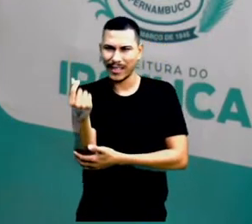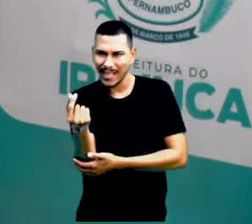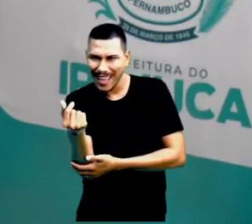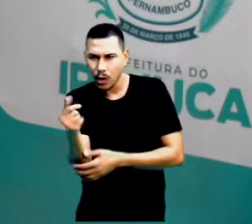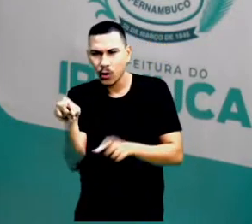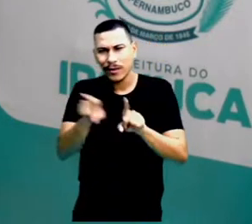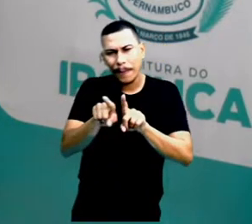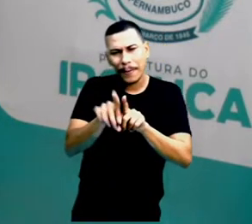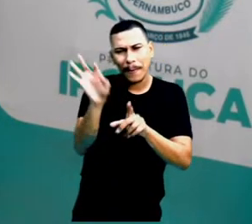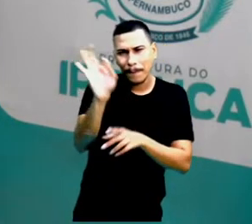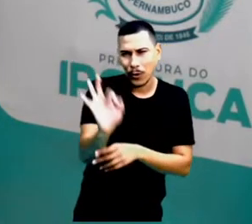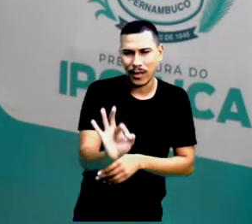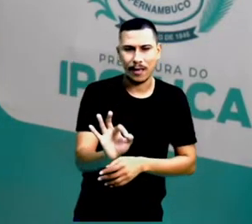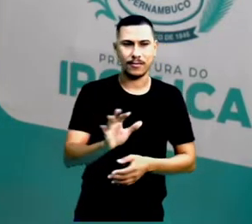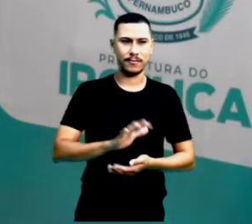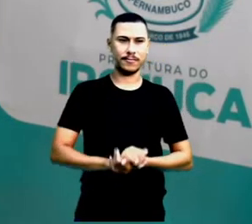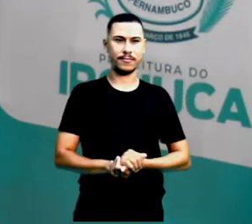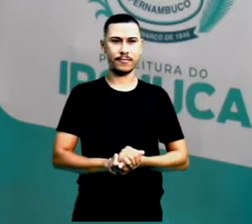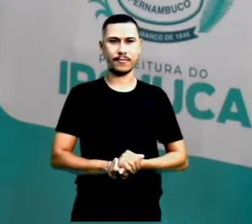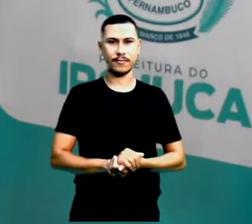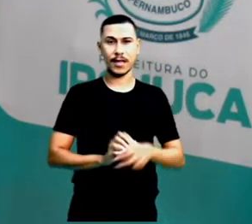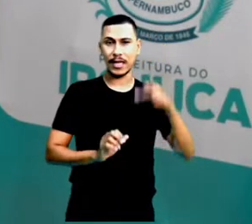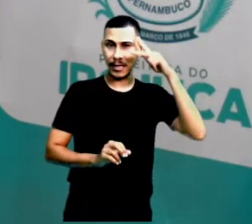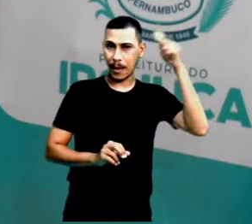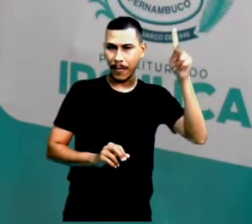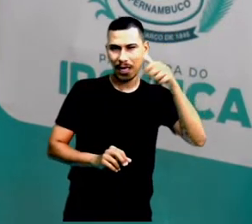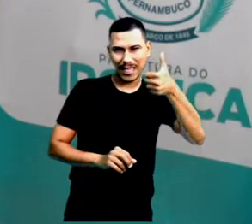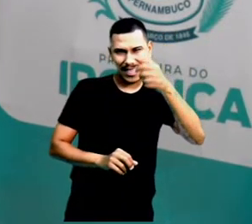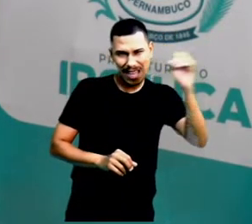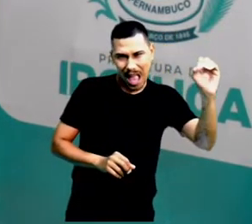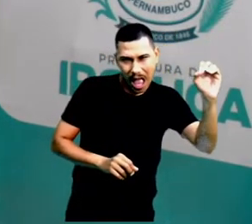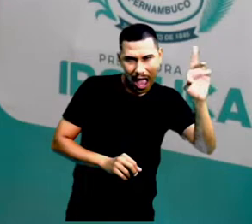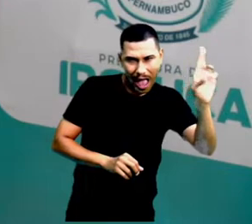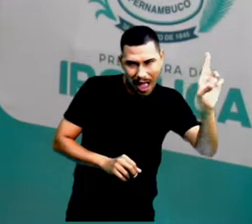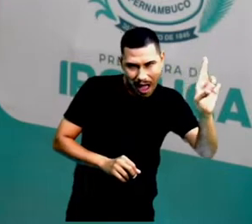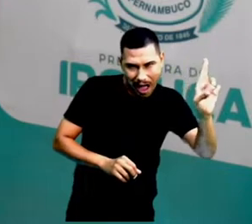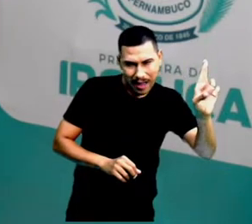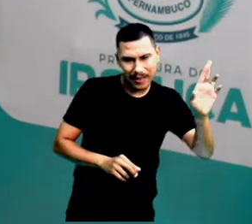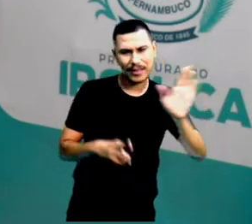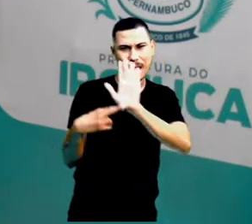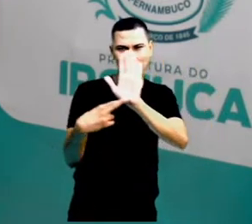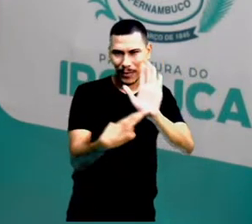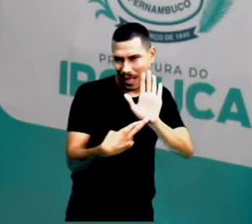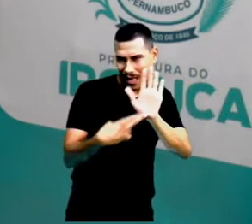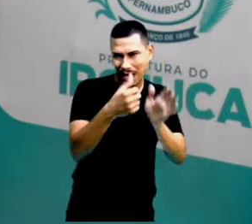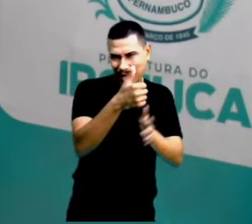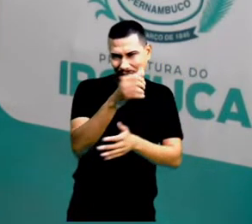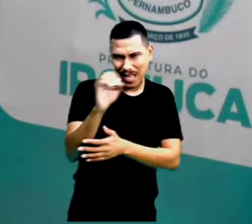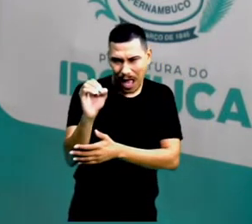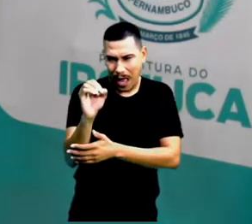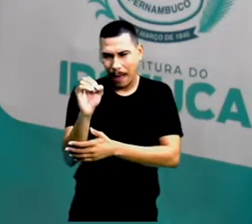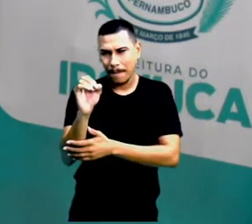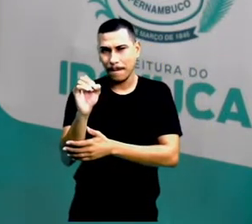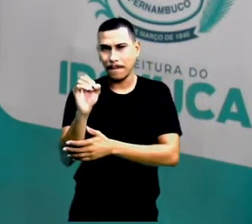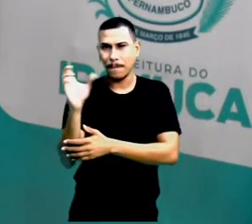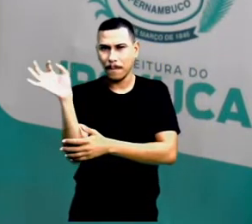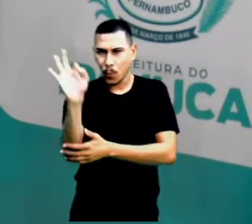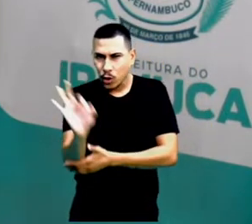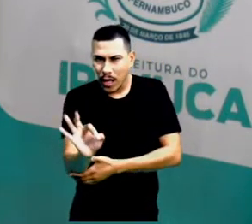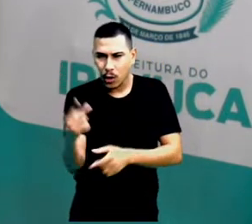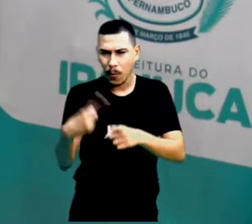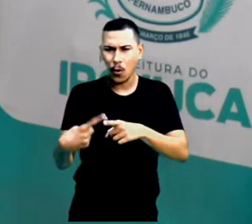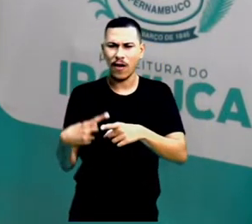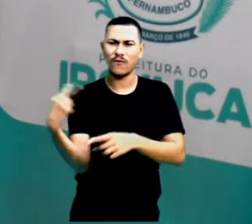a porcentagem. Lembrando que R$100 vai corresponder a 100%, o que é o meu valor